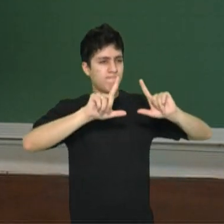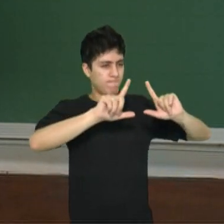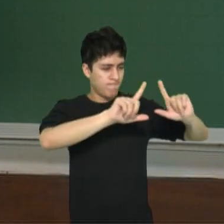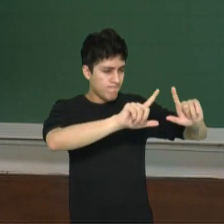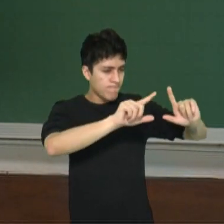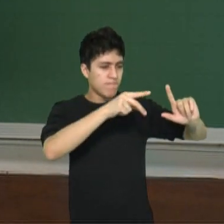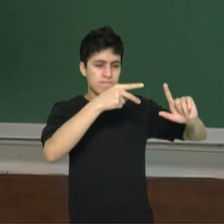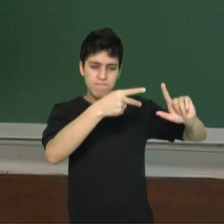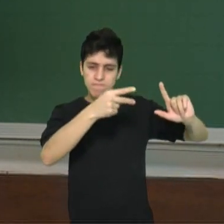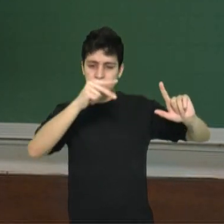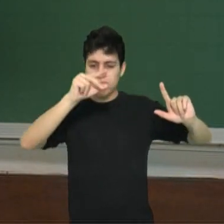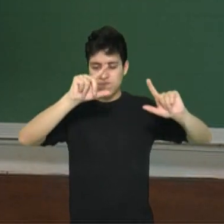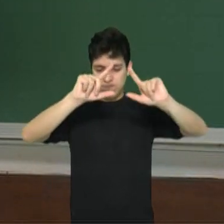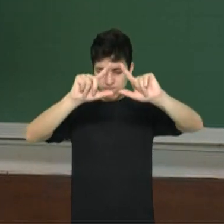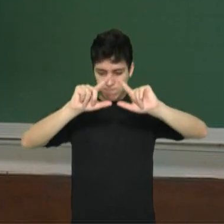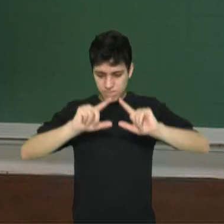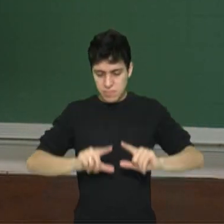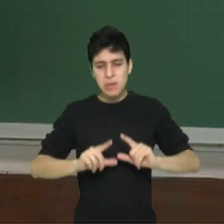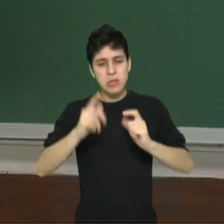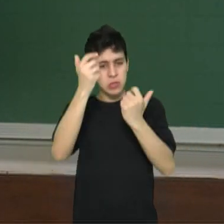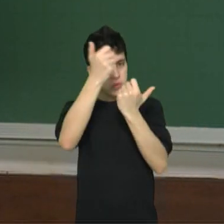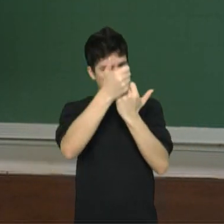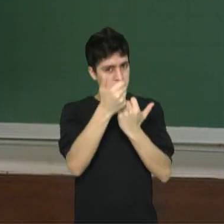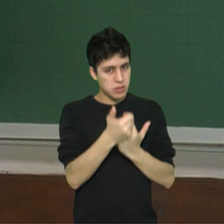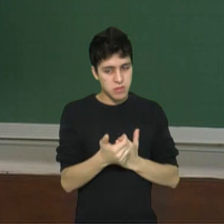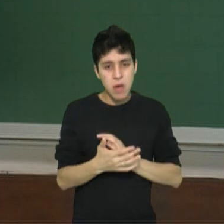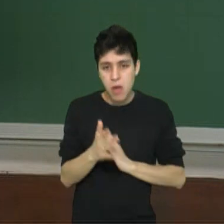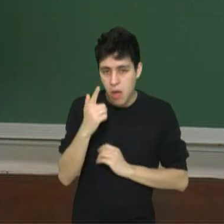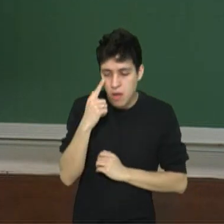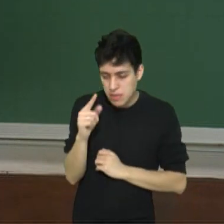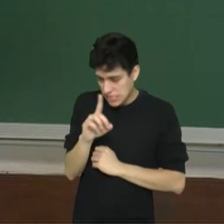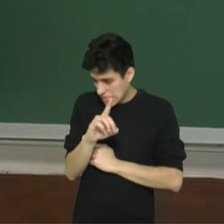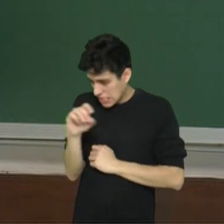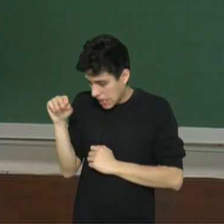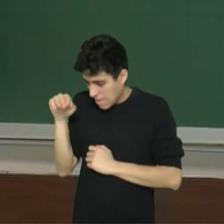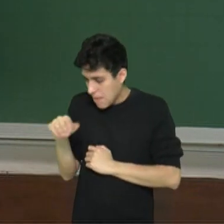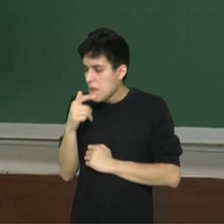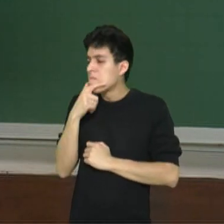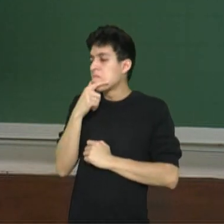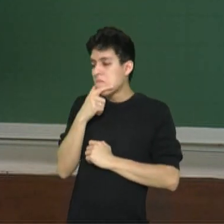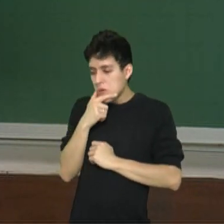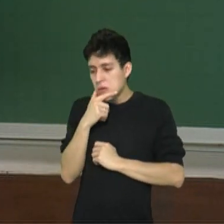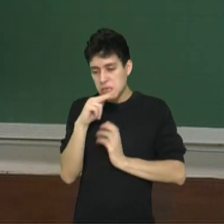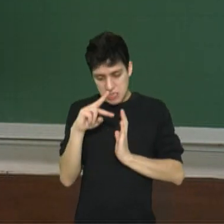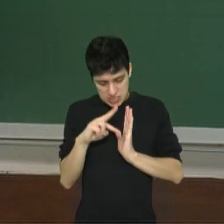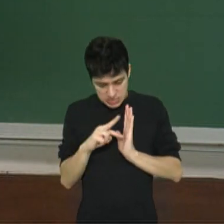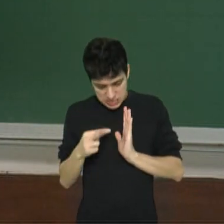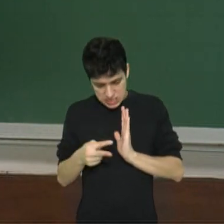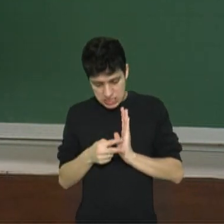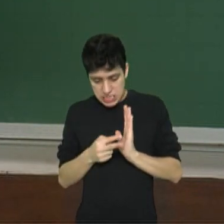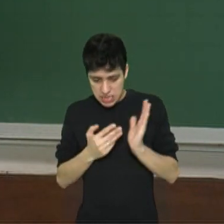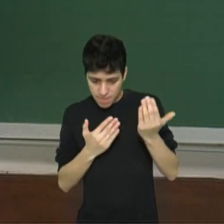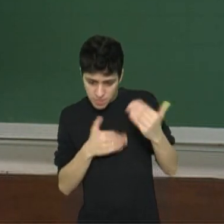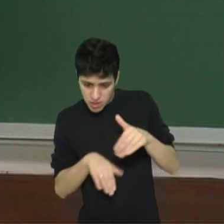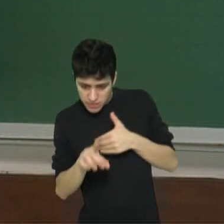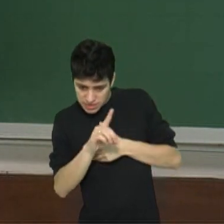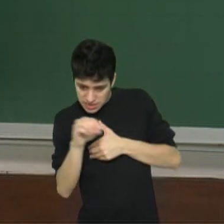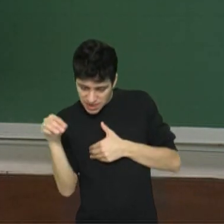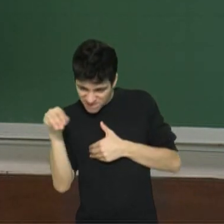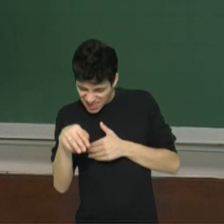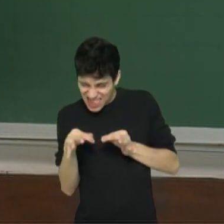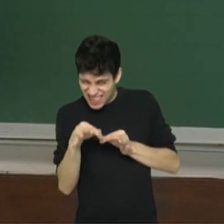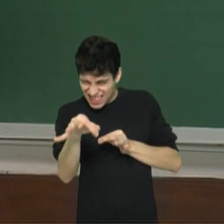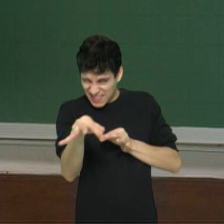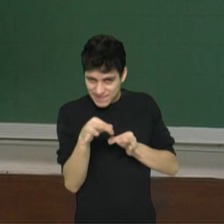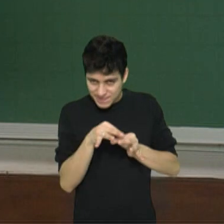os dados, substitui na fórmula. Então ele correu 100 metros. Portanto, se a prova era de 100 metros, 100 metros é